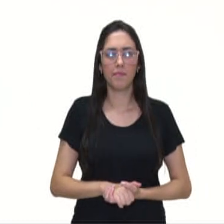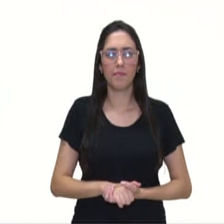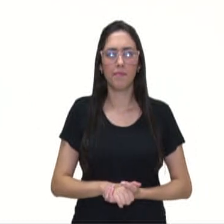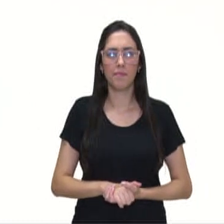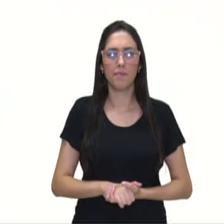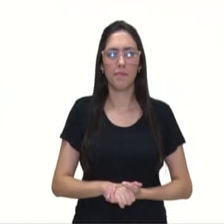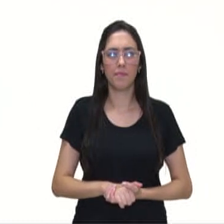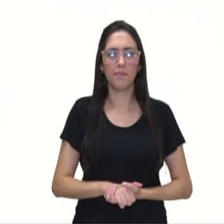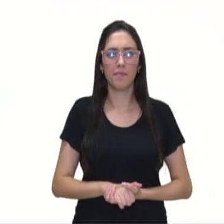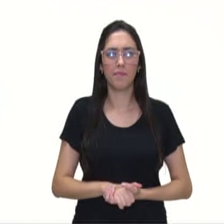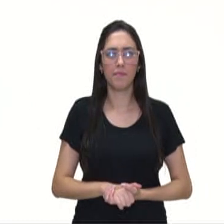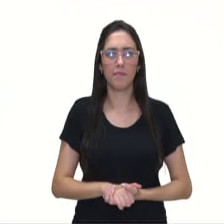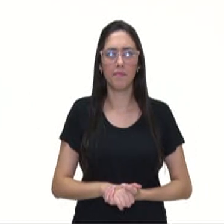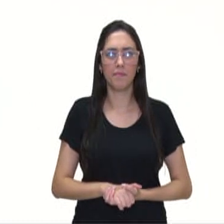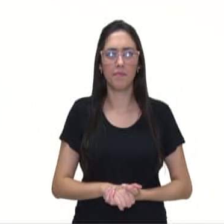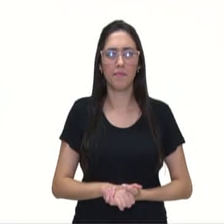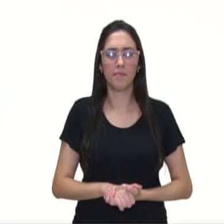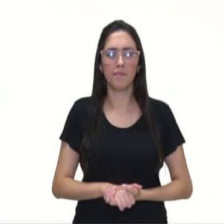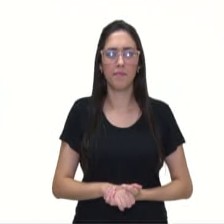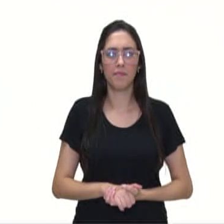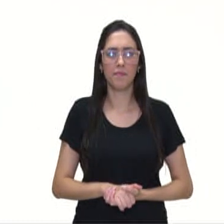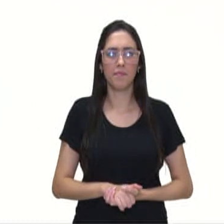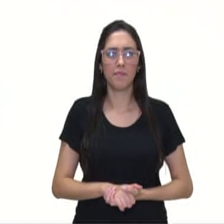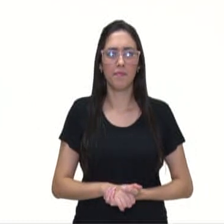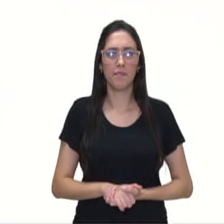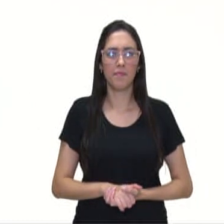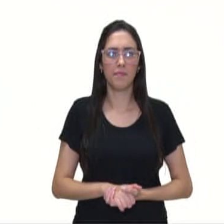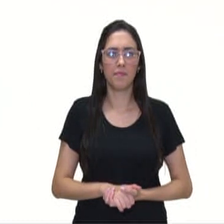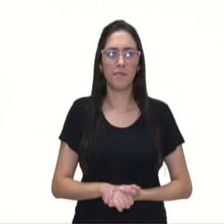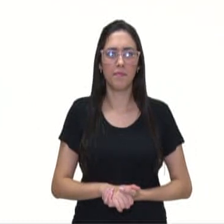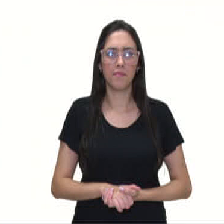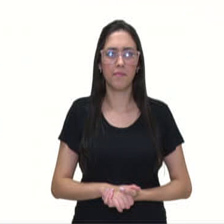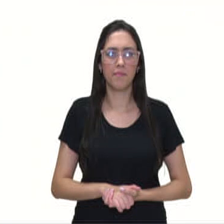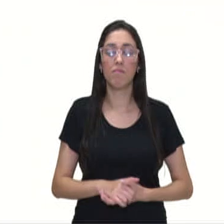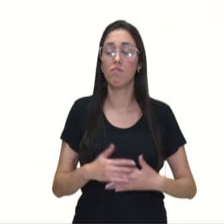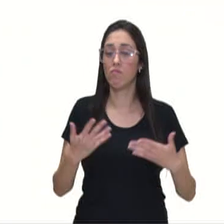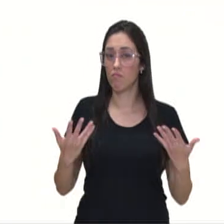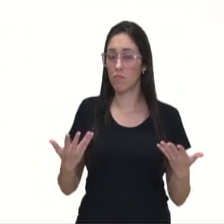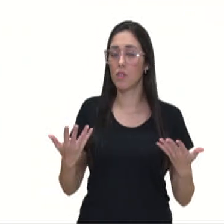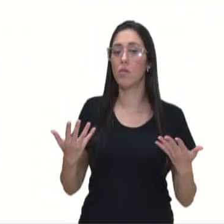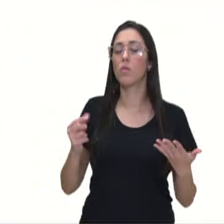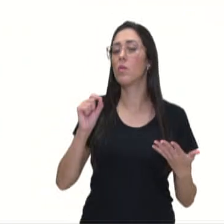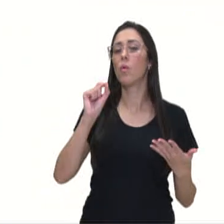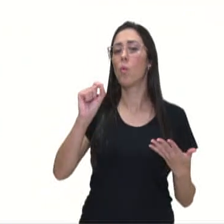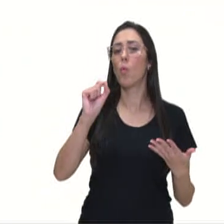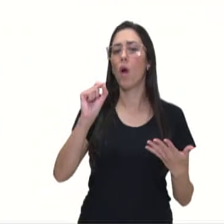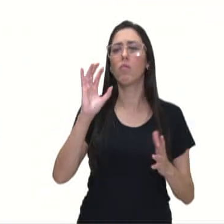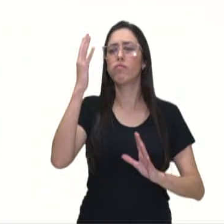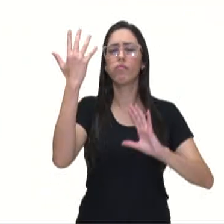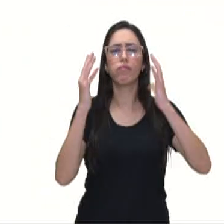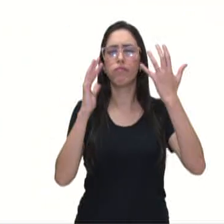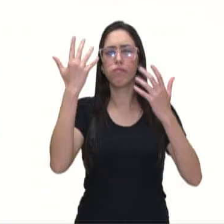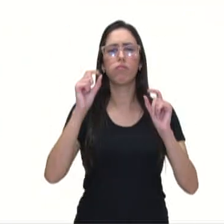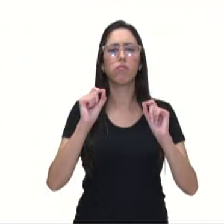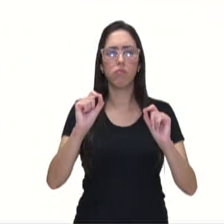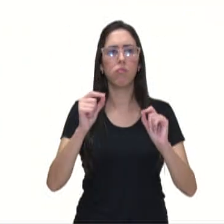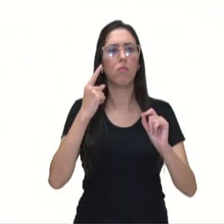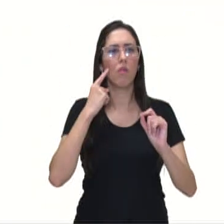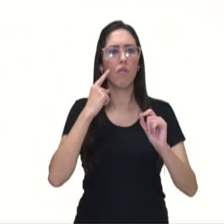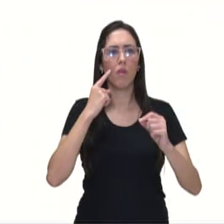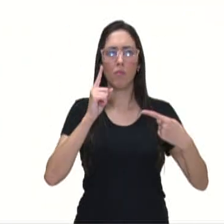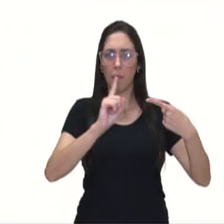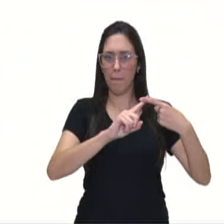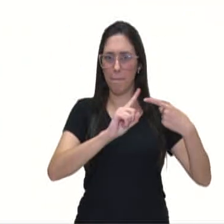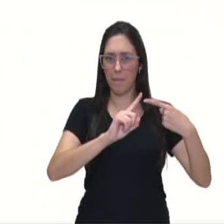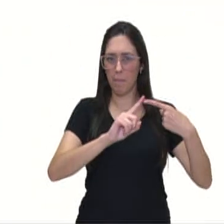to understand the phases of the global spread of English. Então, quais são elas? British colonialism from